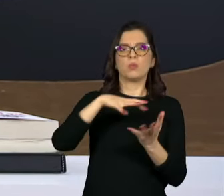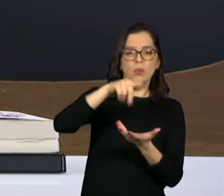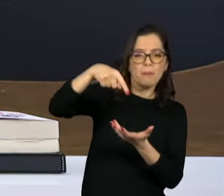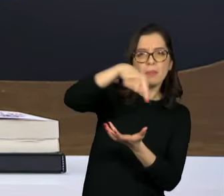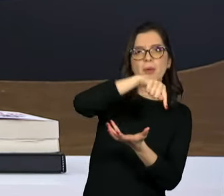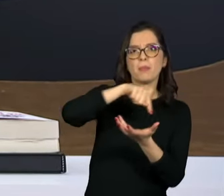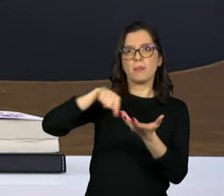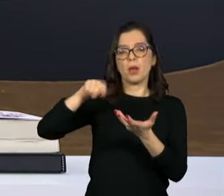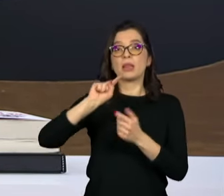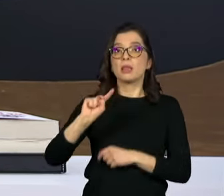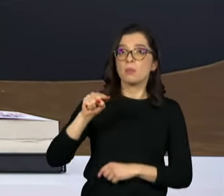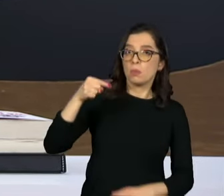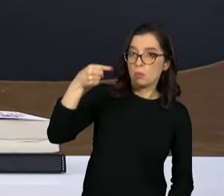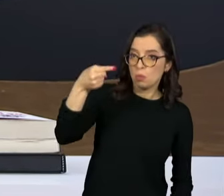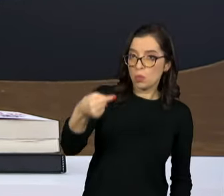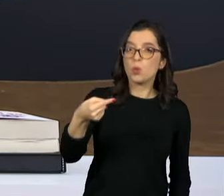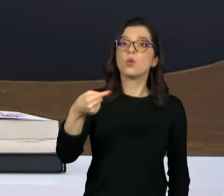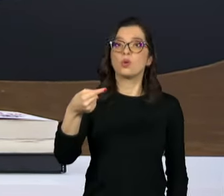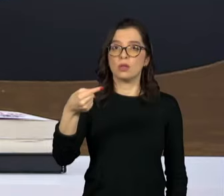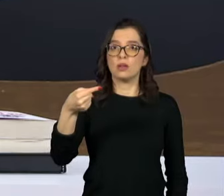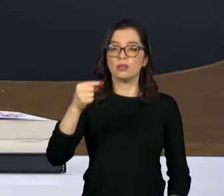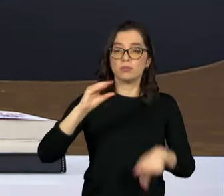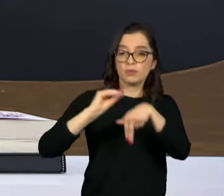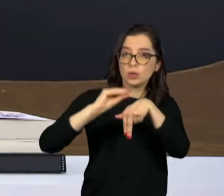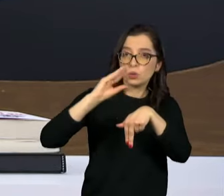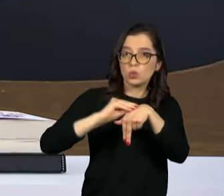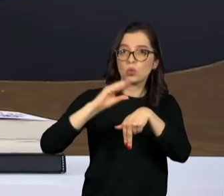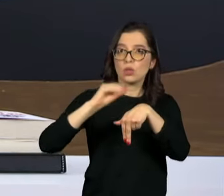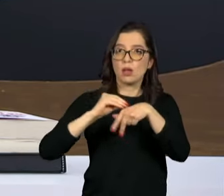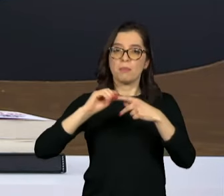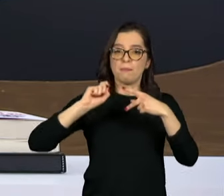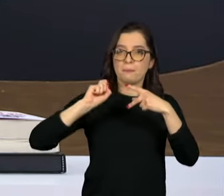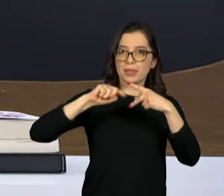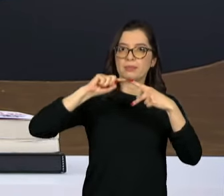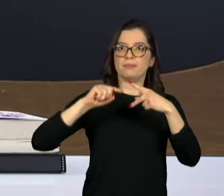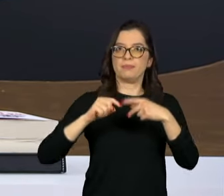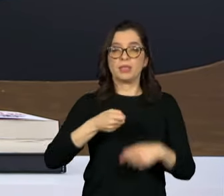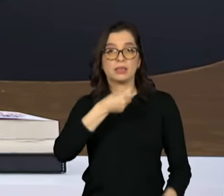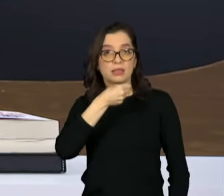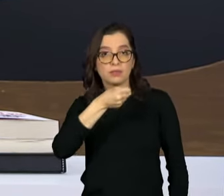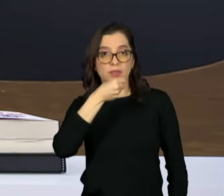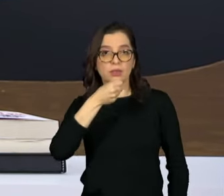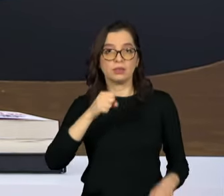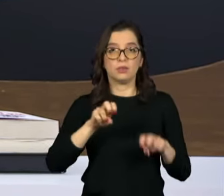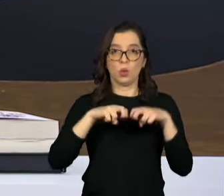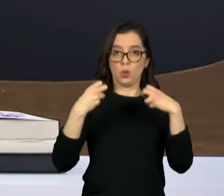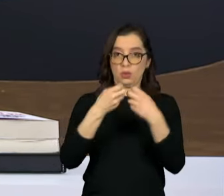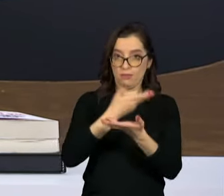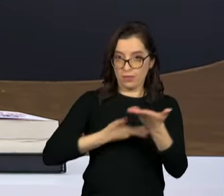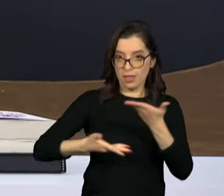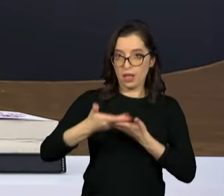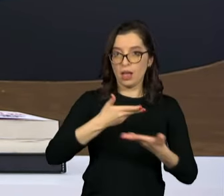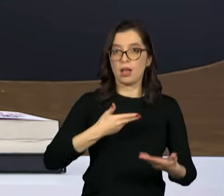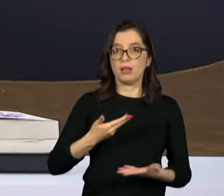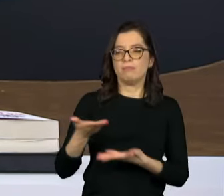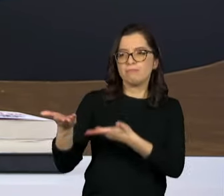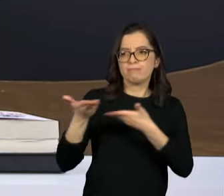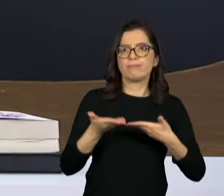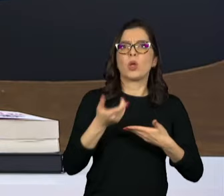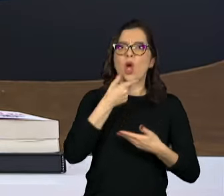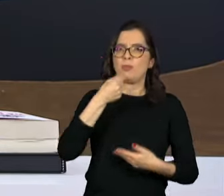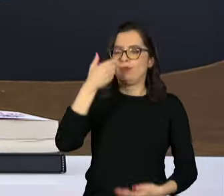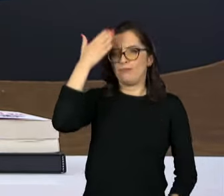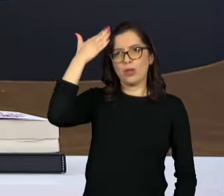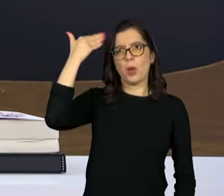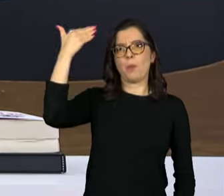ficará disponível no app Cultura Play. O nosso entrevistado de hoje consegue ser um fenômeno pop falando sobre